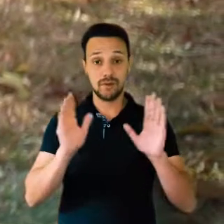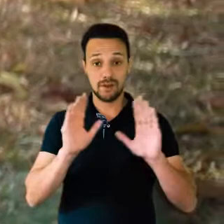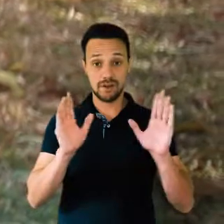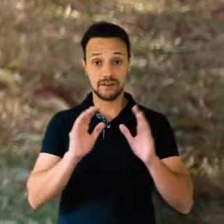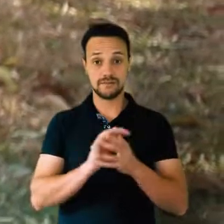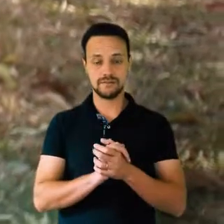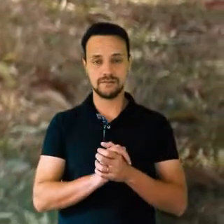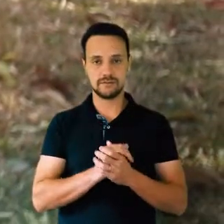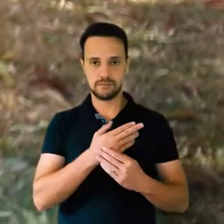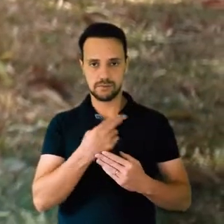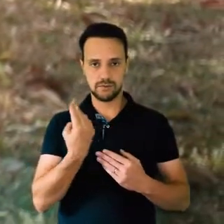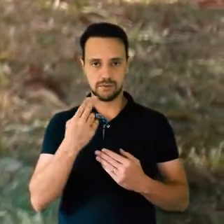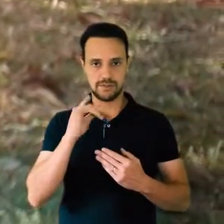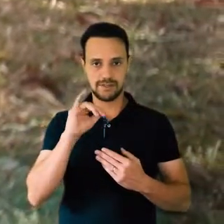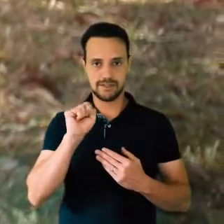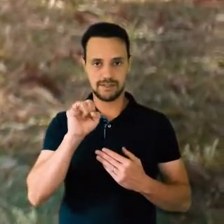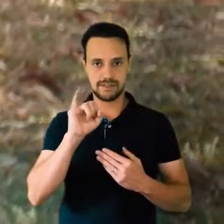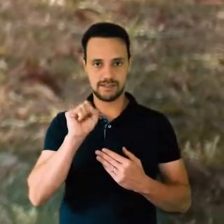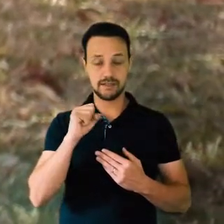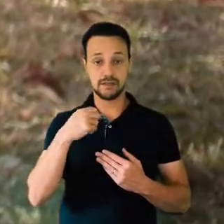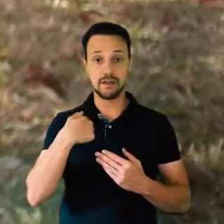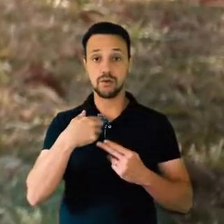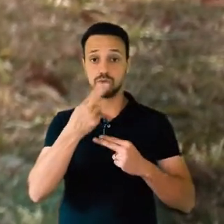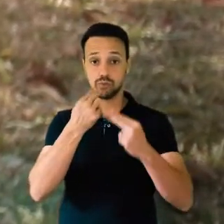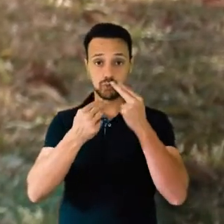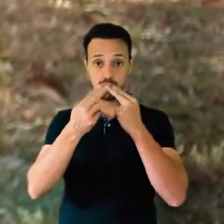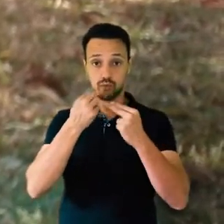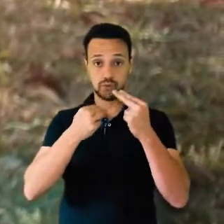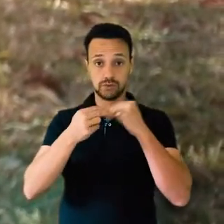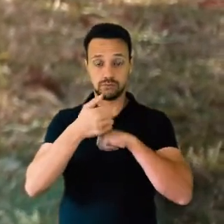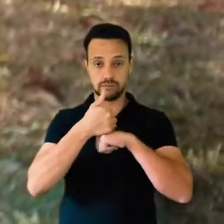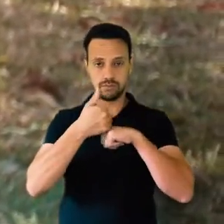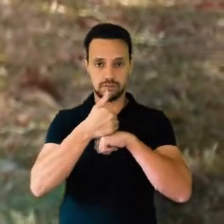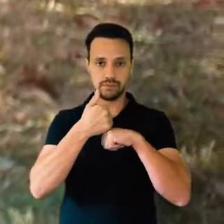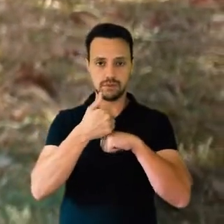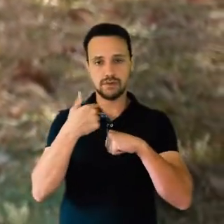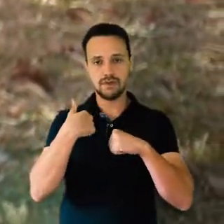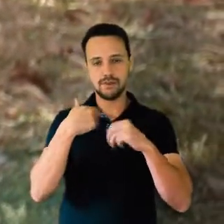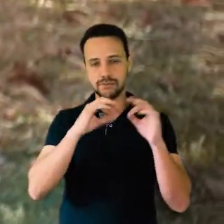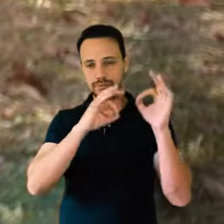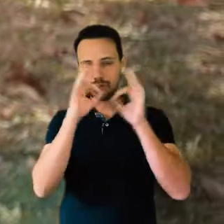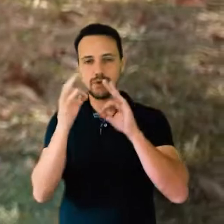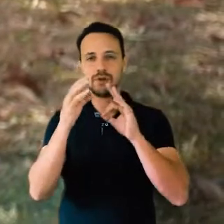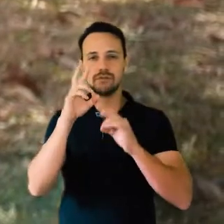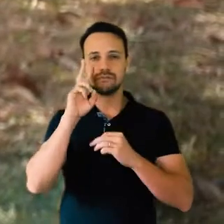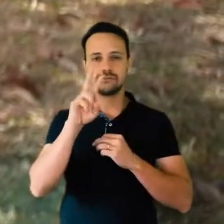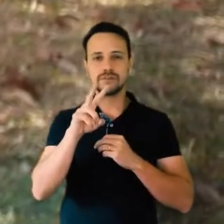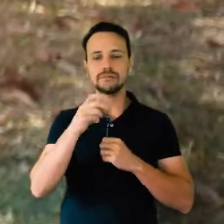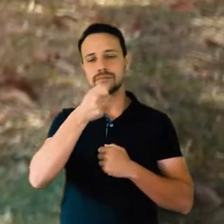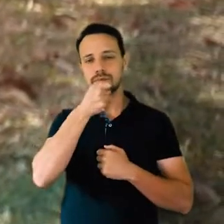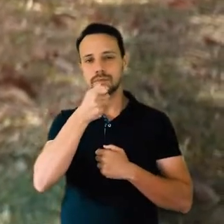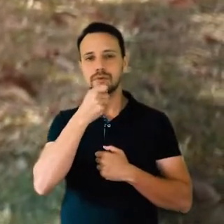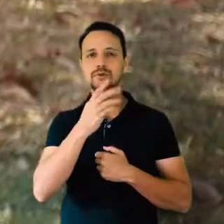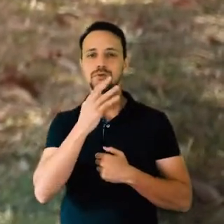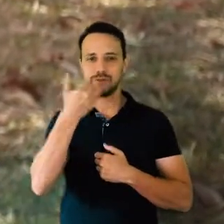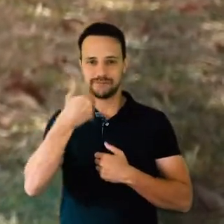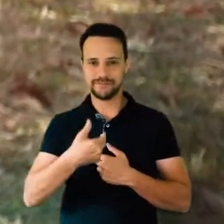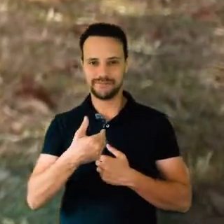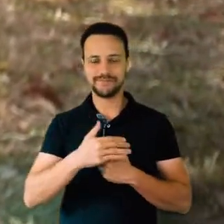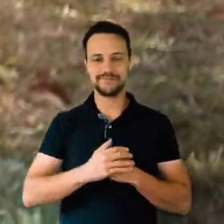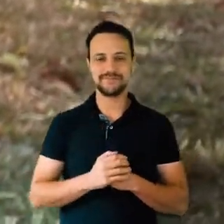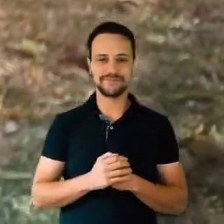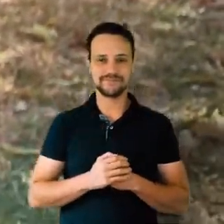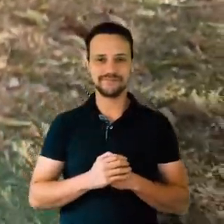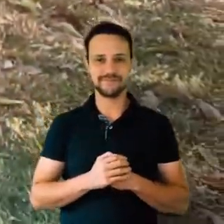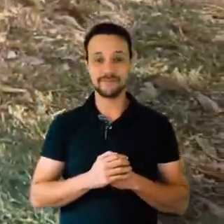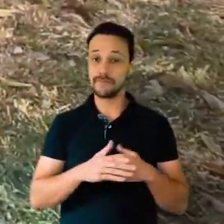Olá pessoal, eu sou Isis Bonfito, sou nutricionista aqui da ADFIP e convido vocês a assistir essa entrevista para me conhecer um